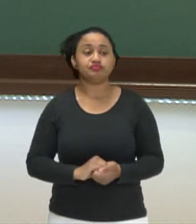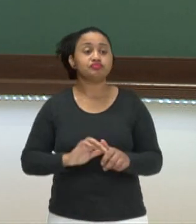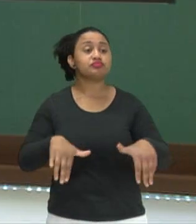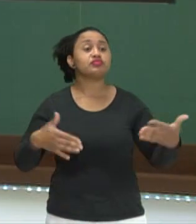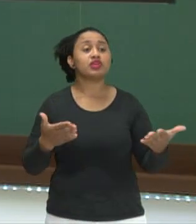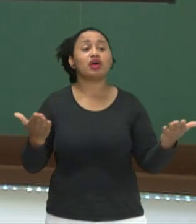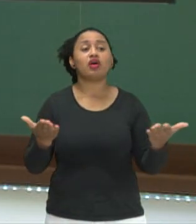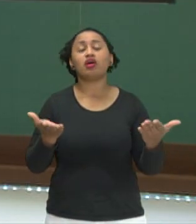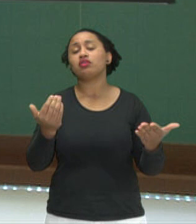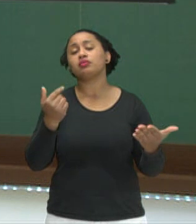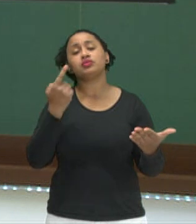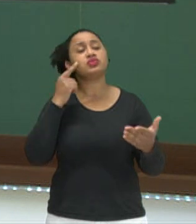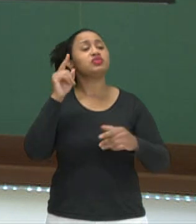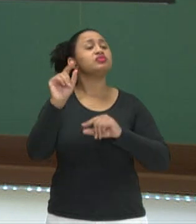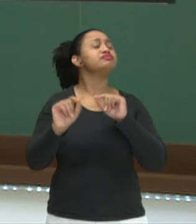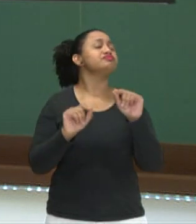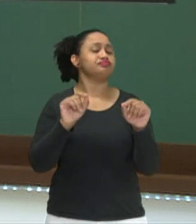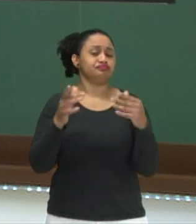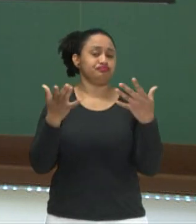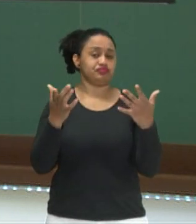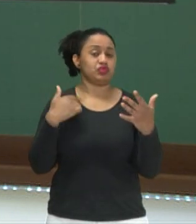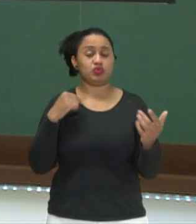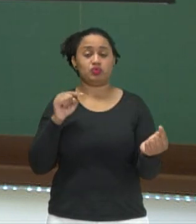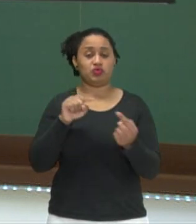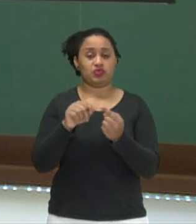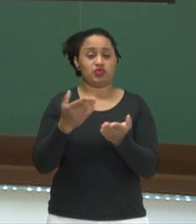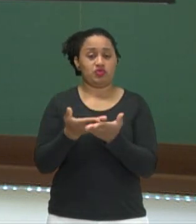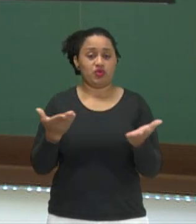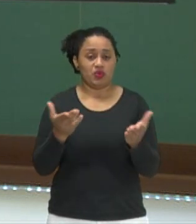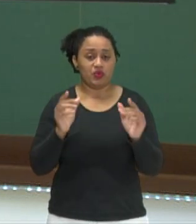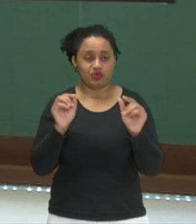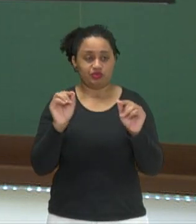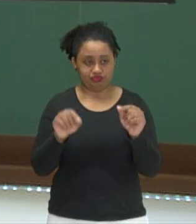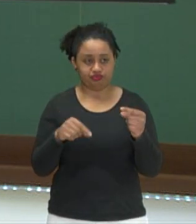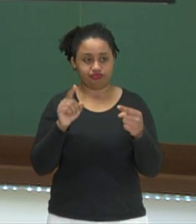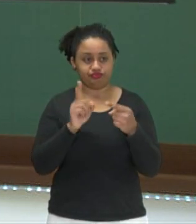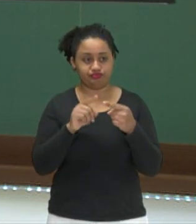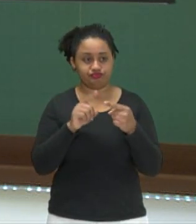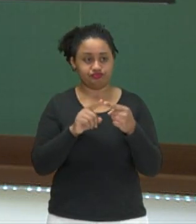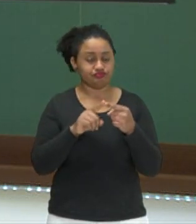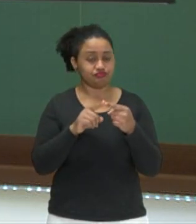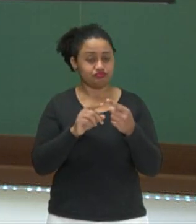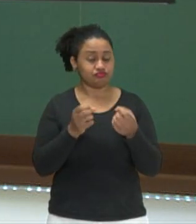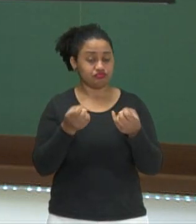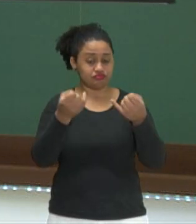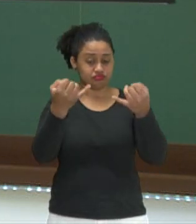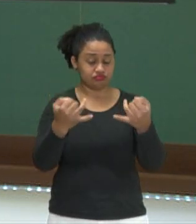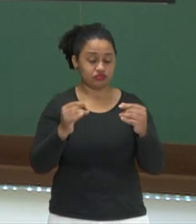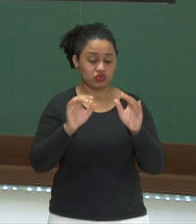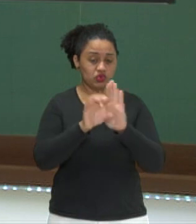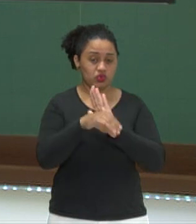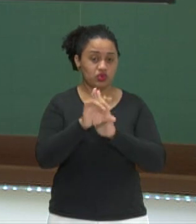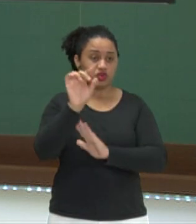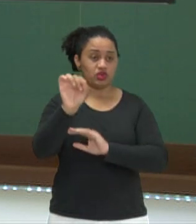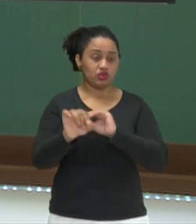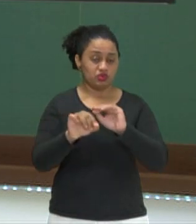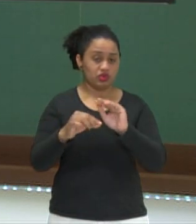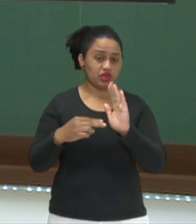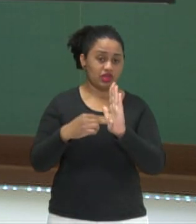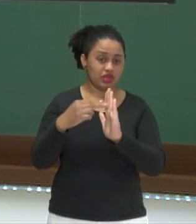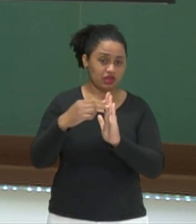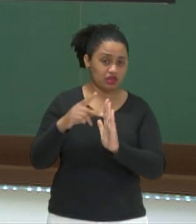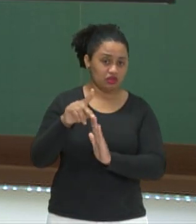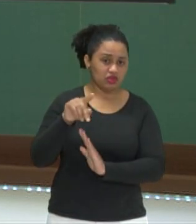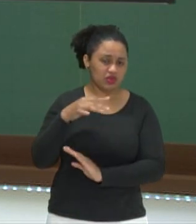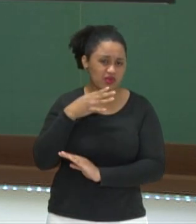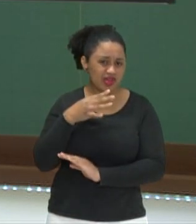vamos ver aquelas questões, quais são os nossos objetivos. Uma definição, o que é um prisma? Quando eu falo prisma, vocês já sabem o que